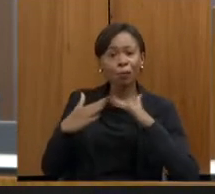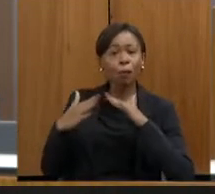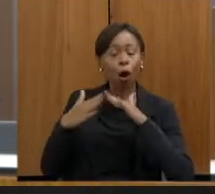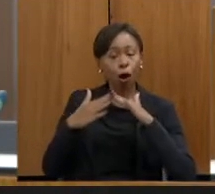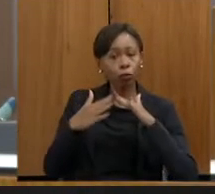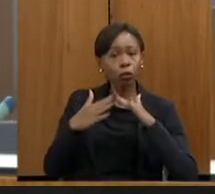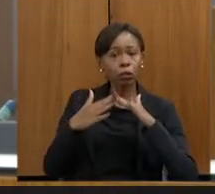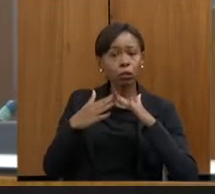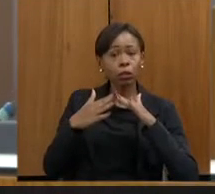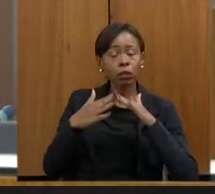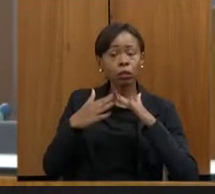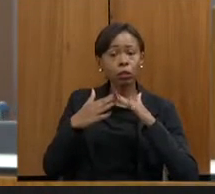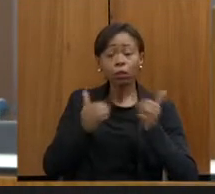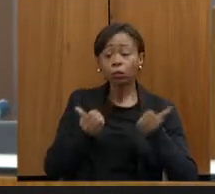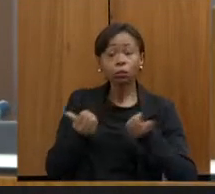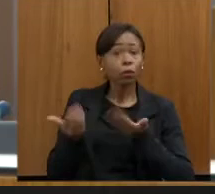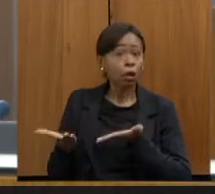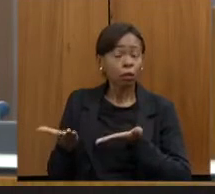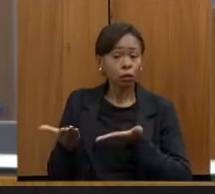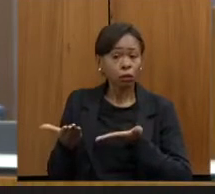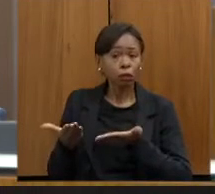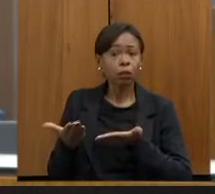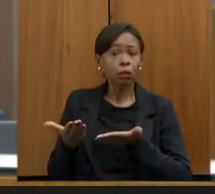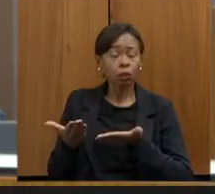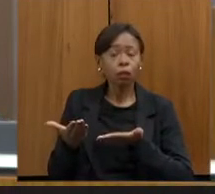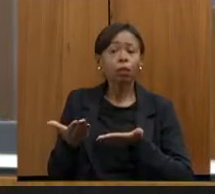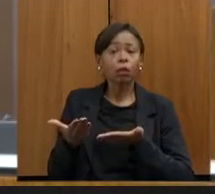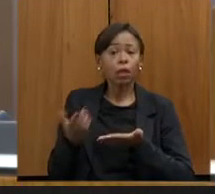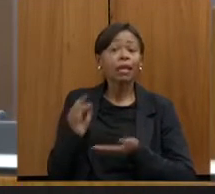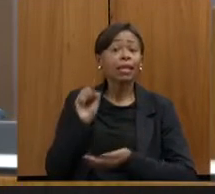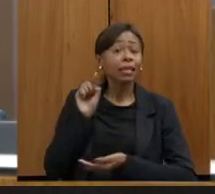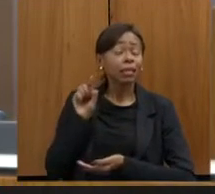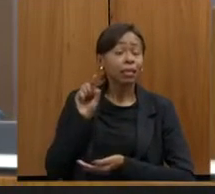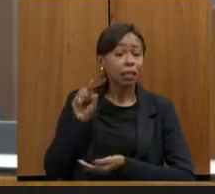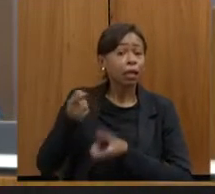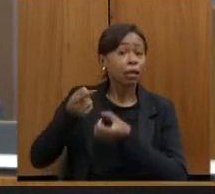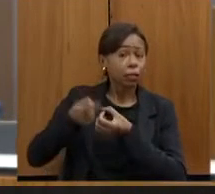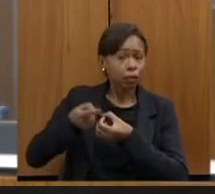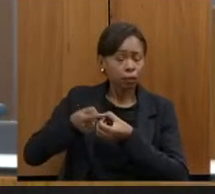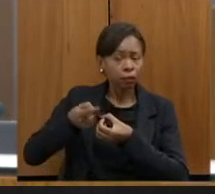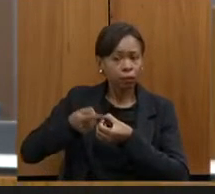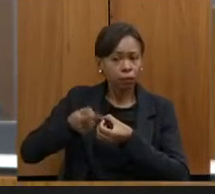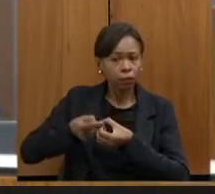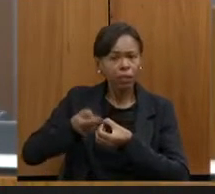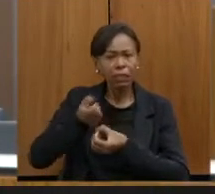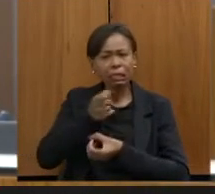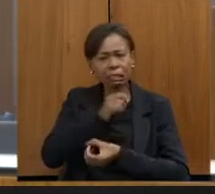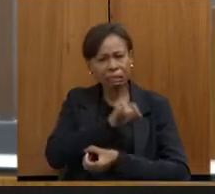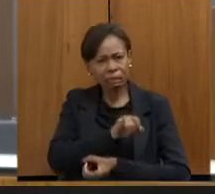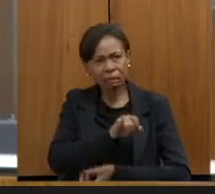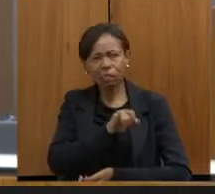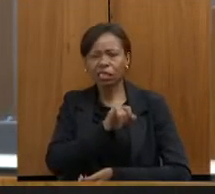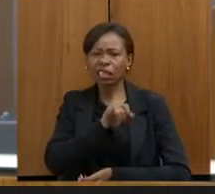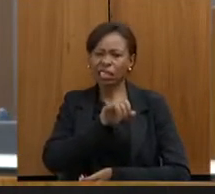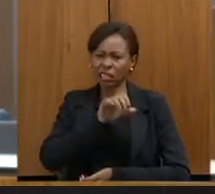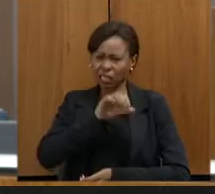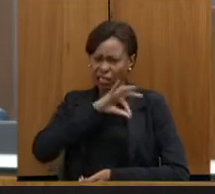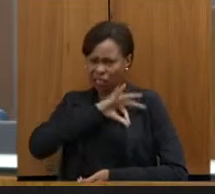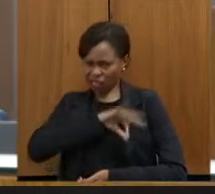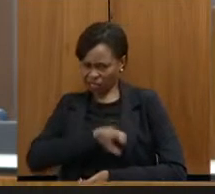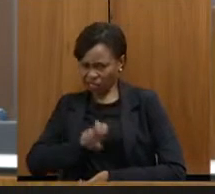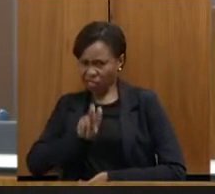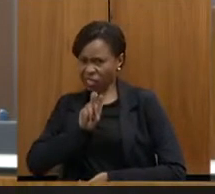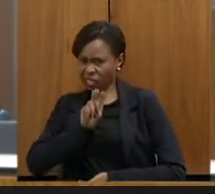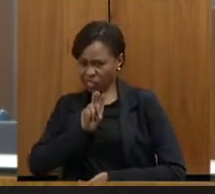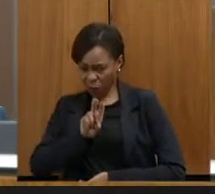sete meses de trabalho, e lá, município de Santa Rosa da Serra, se a gente fosse adotar o padrão de cinco salários de unidos, a